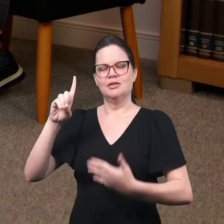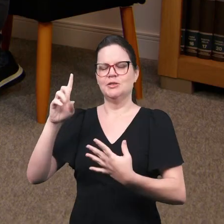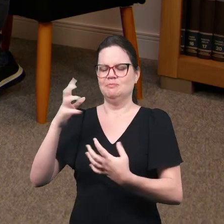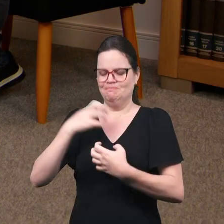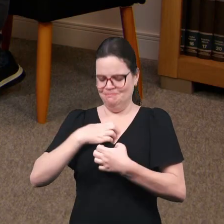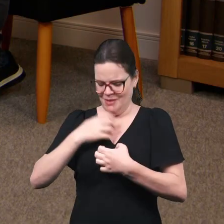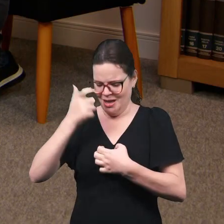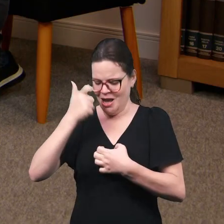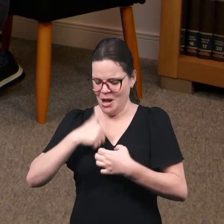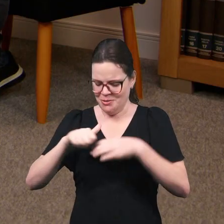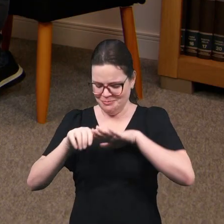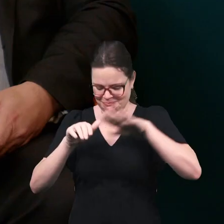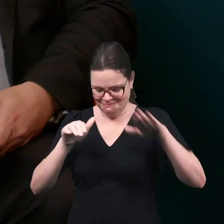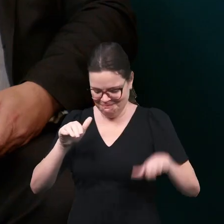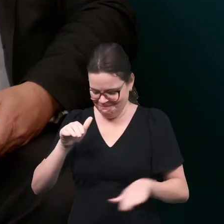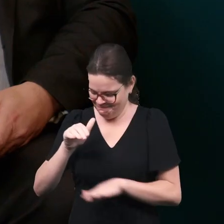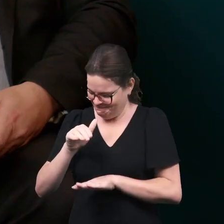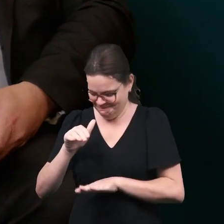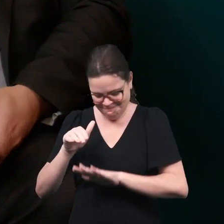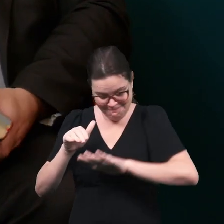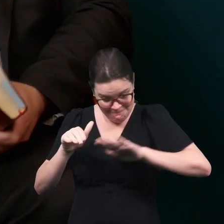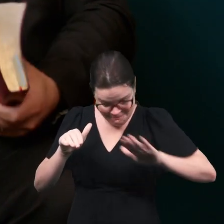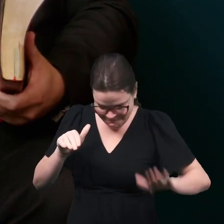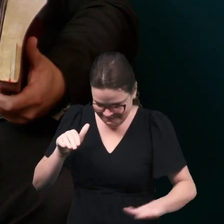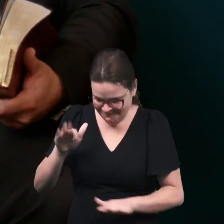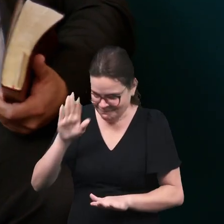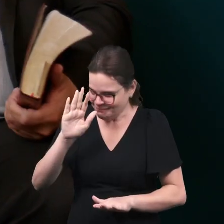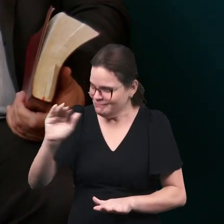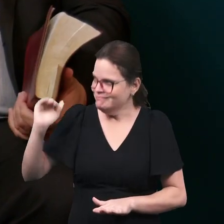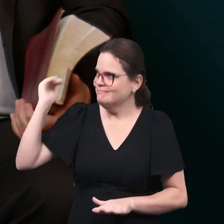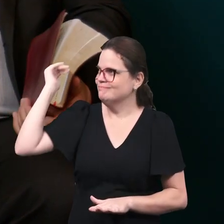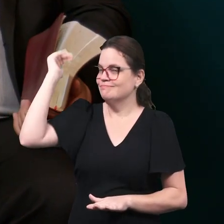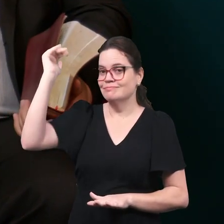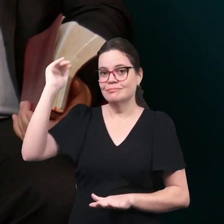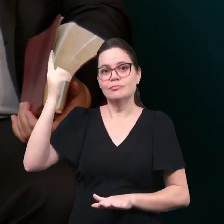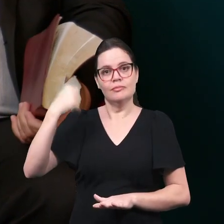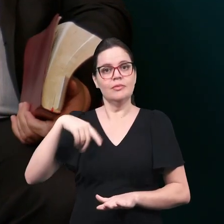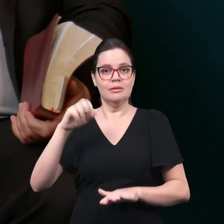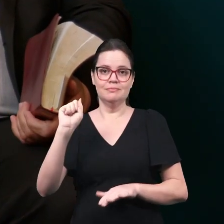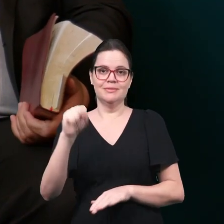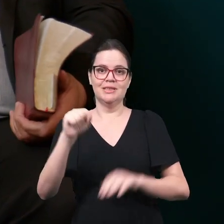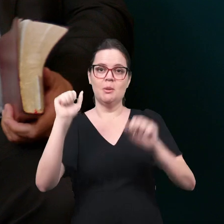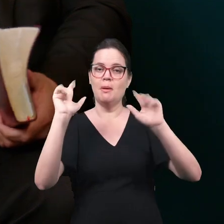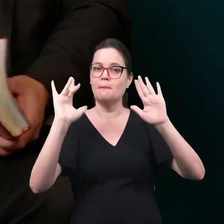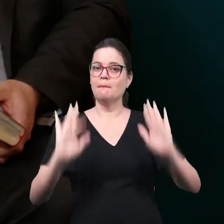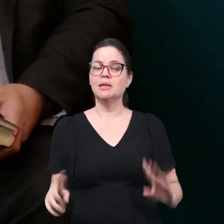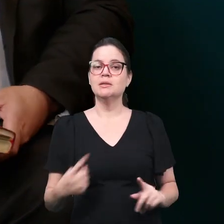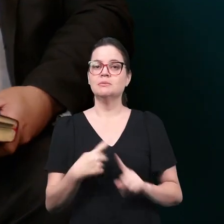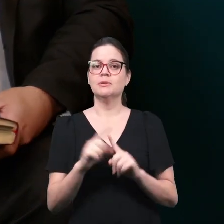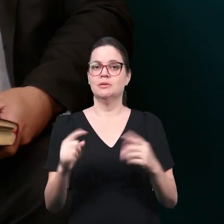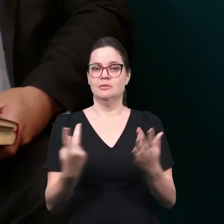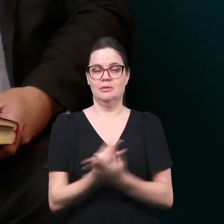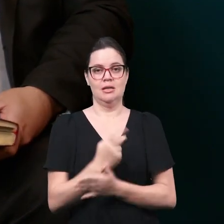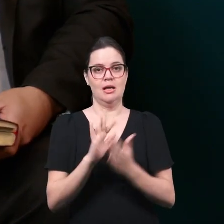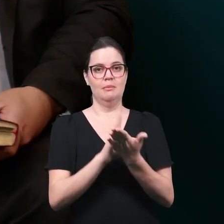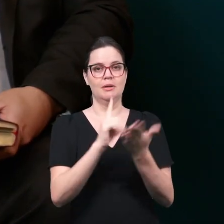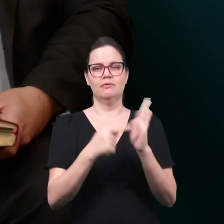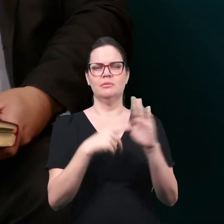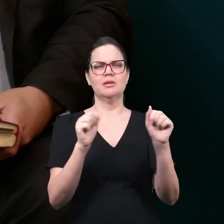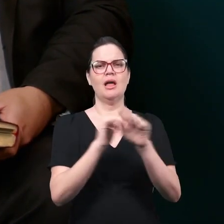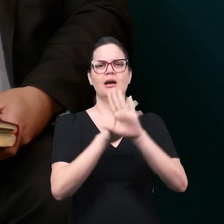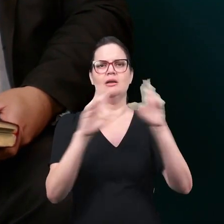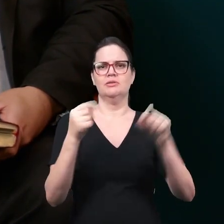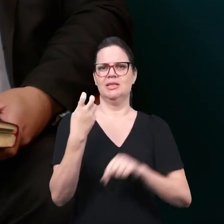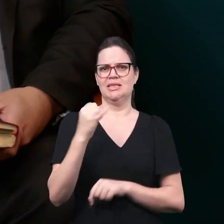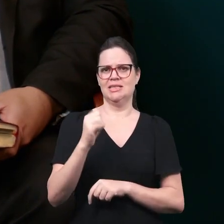de que ele não é nada? Sim, pastor Márcio, e há uma bênção nisso, porque a palavra fala que aquele que